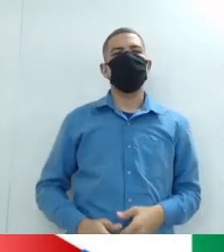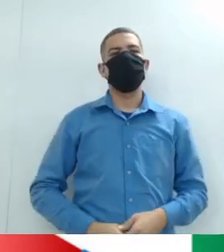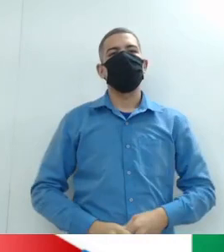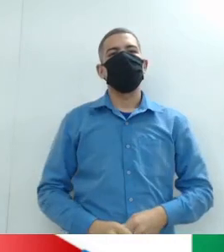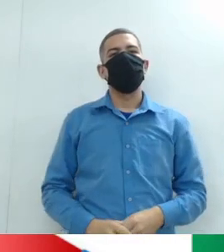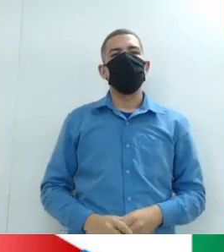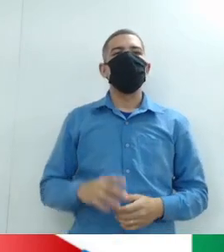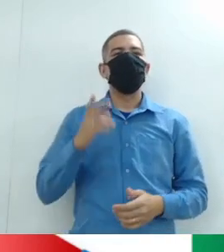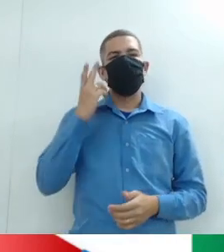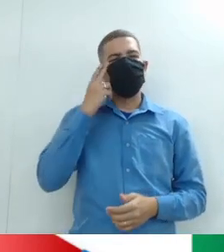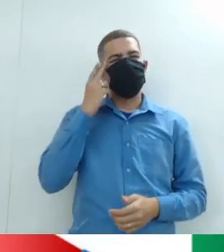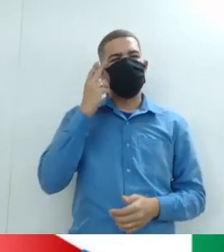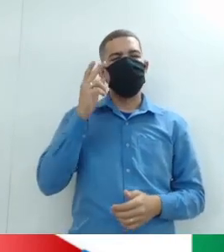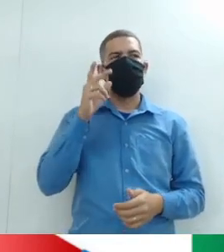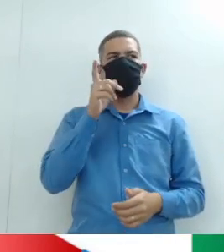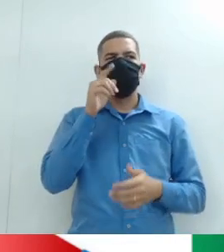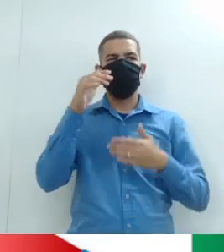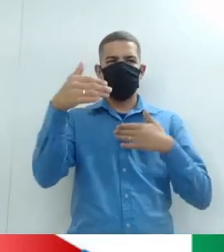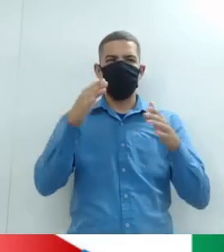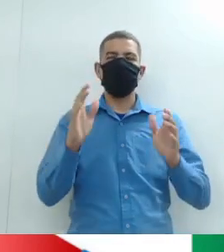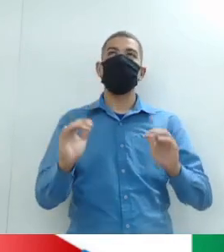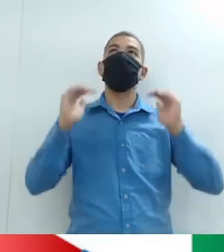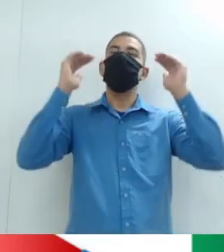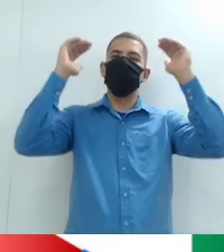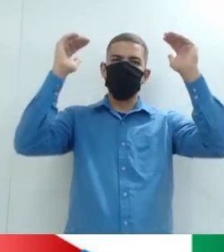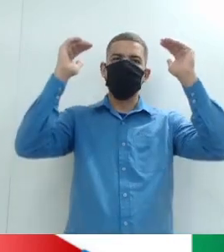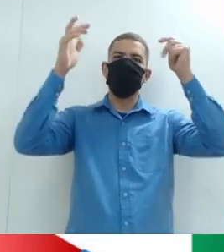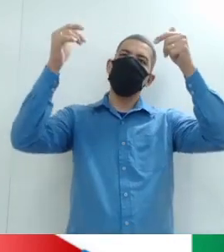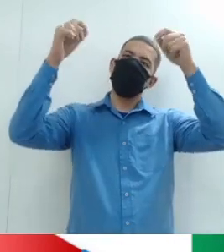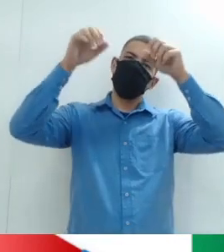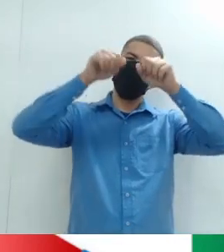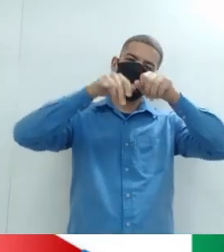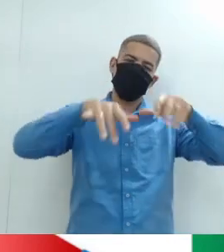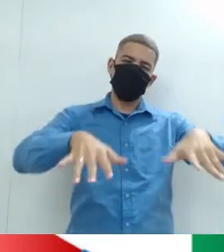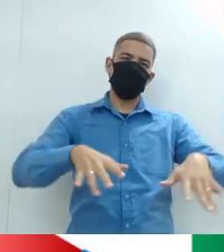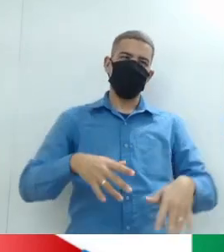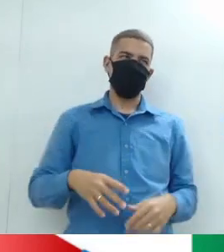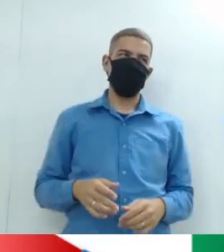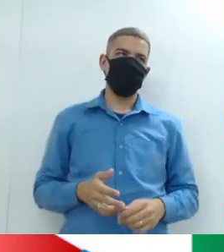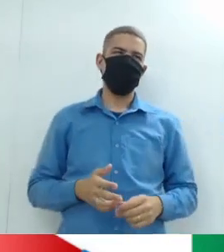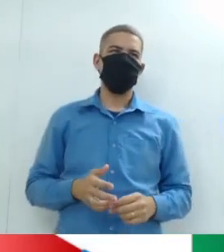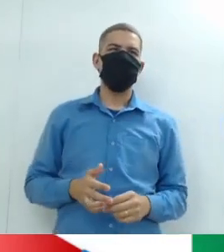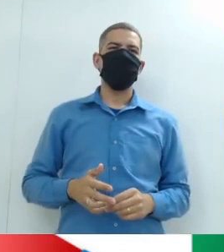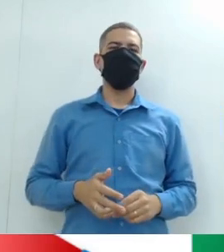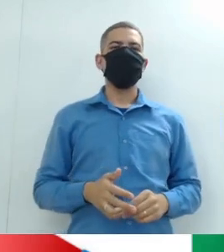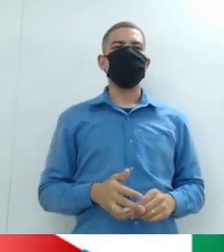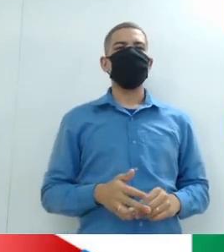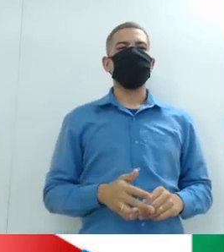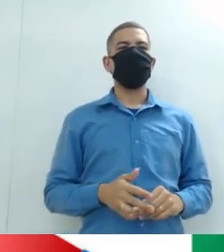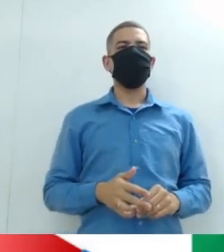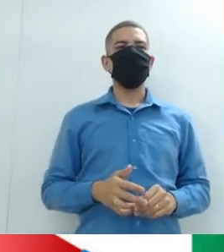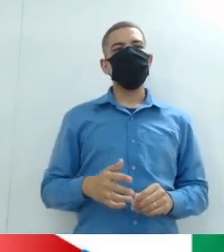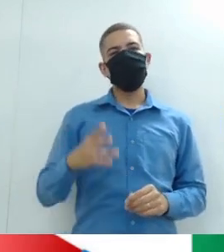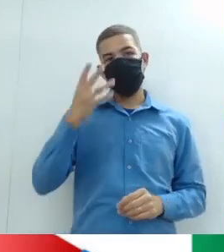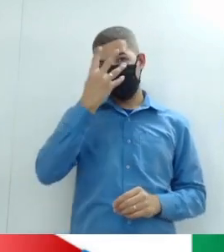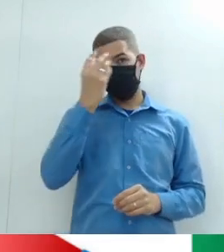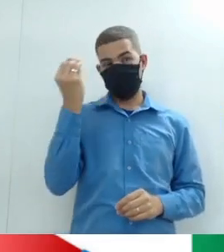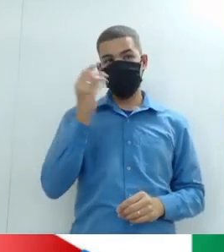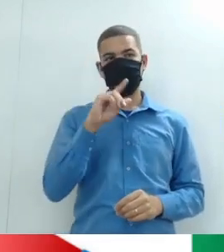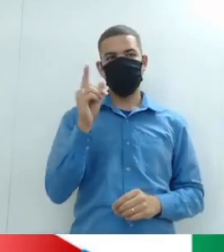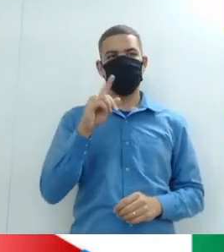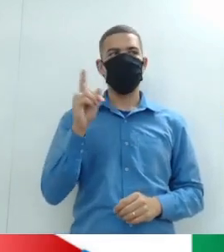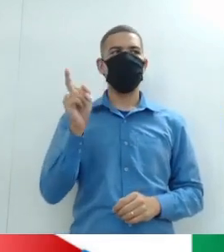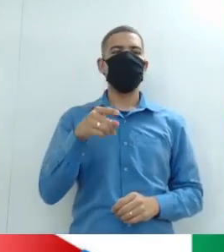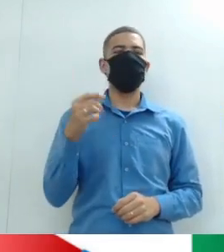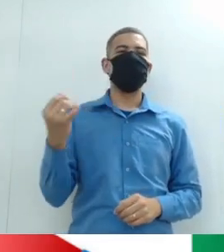Mas normalmente a caixa d'água fica acima do telhado da casa, tá? Para poder descer por gravidade. Não esquece desse fator que